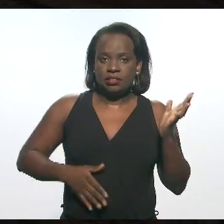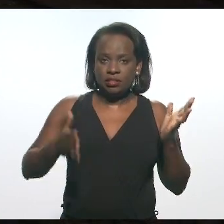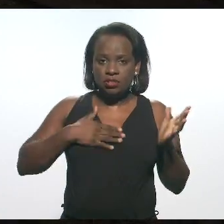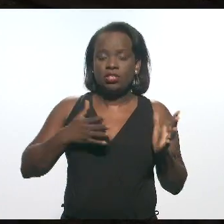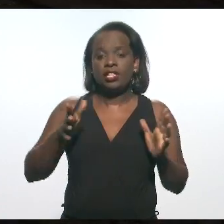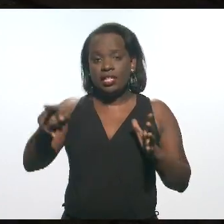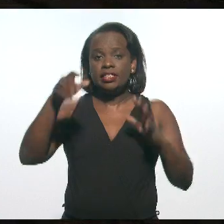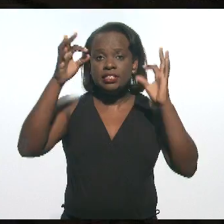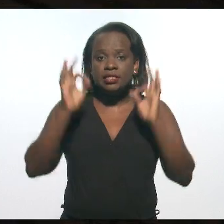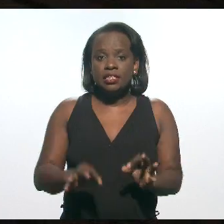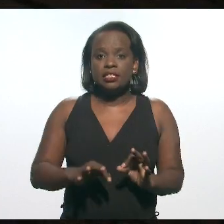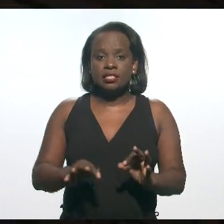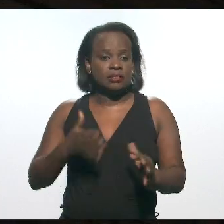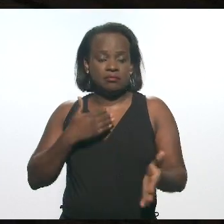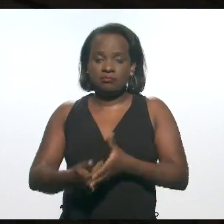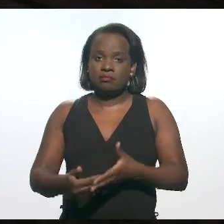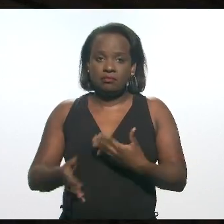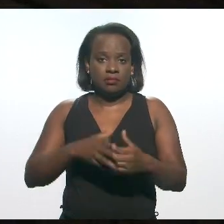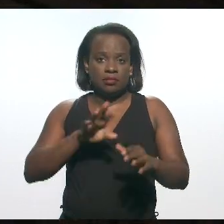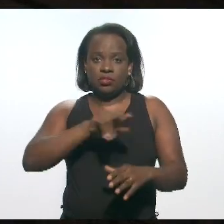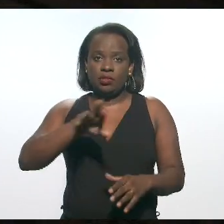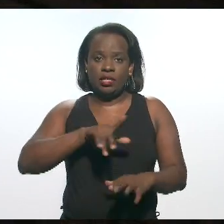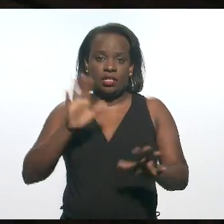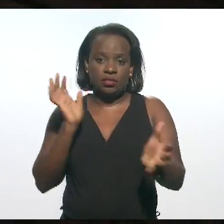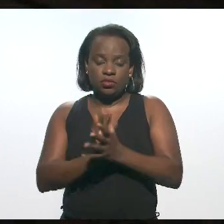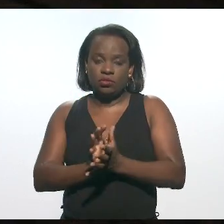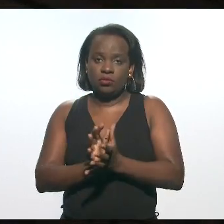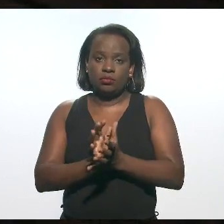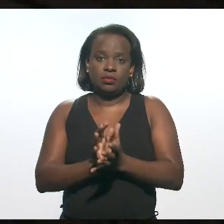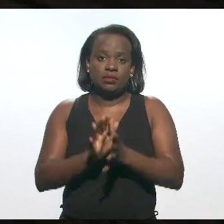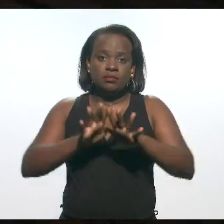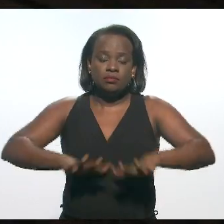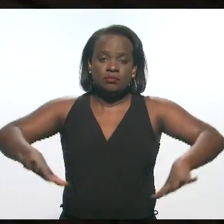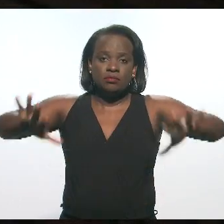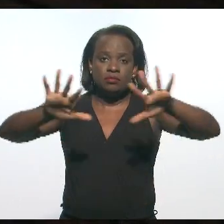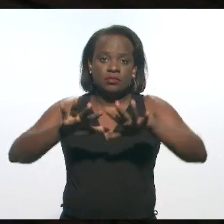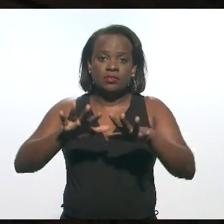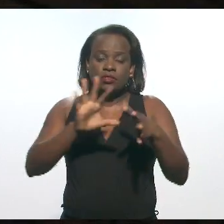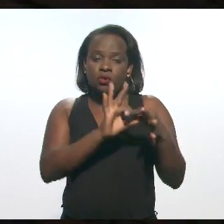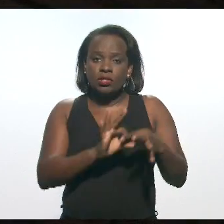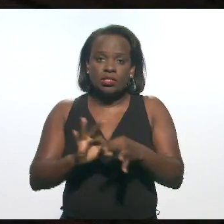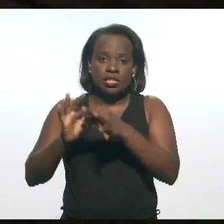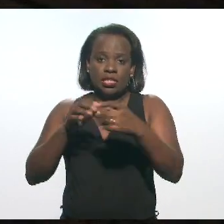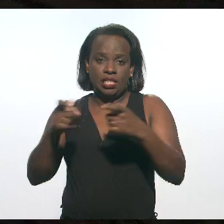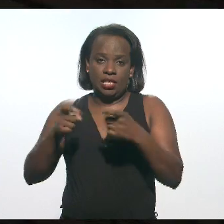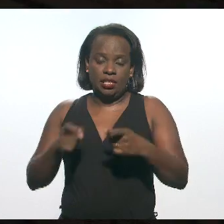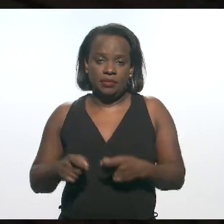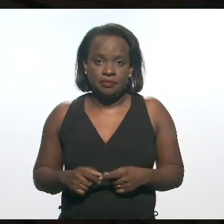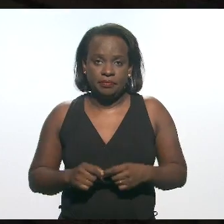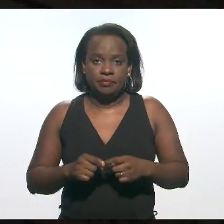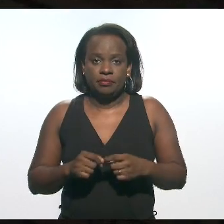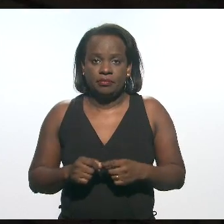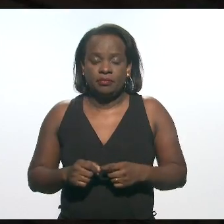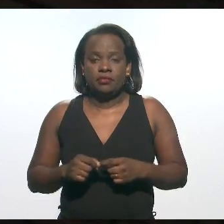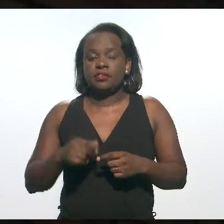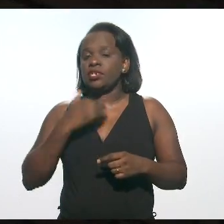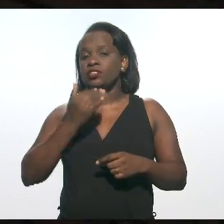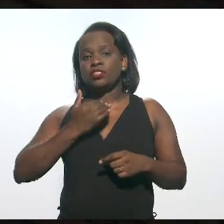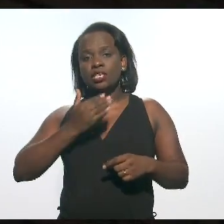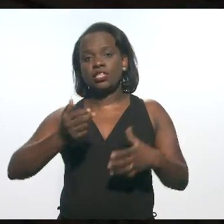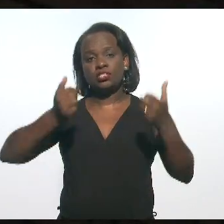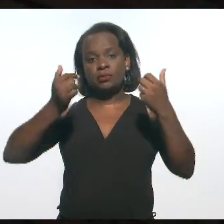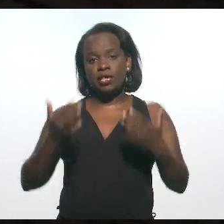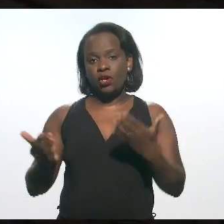alguém que certamente não faz parte de o cliente um contexto de game urbana não